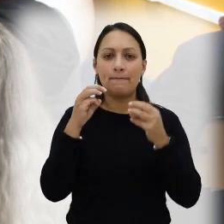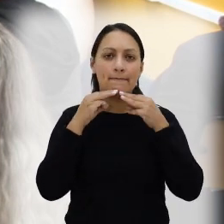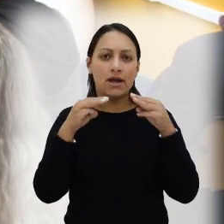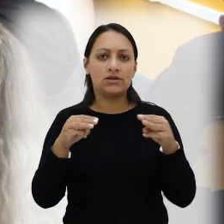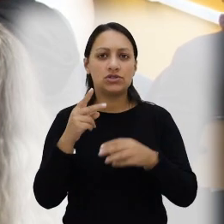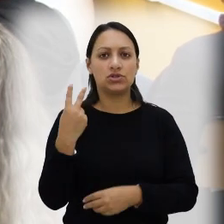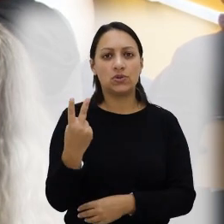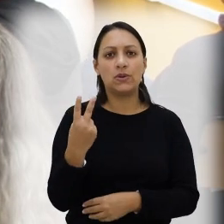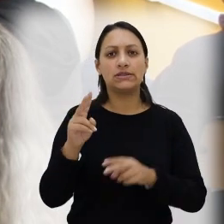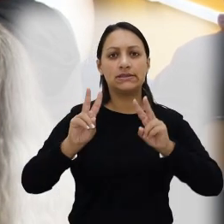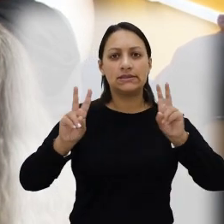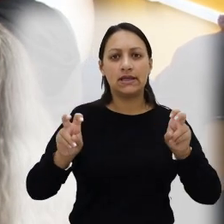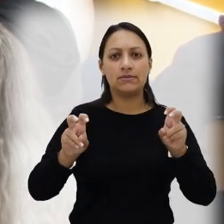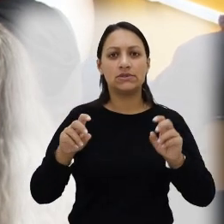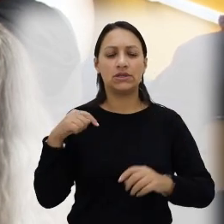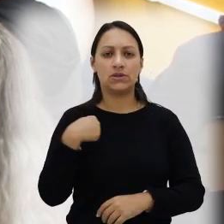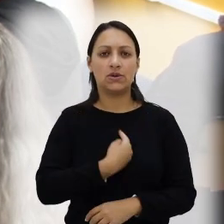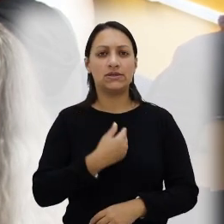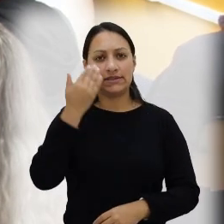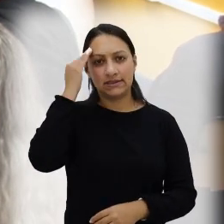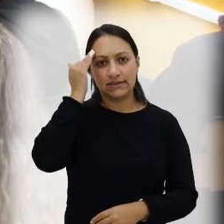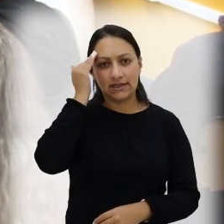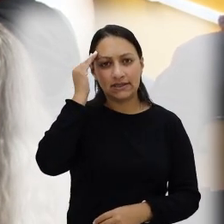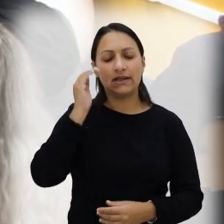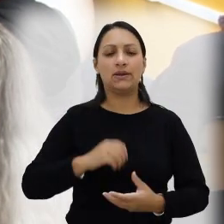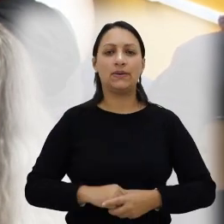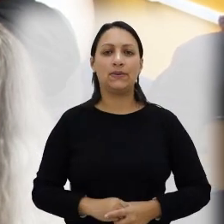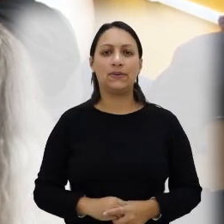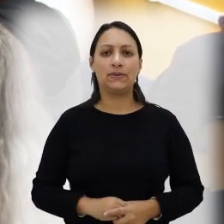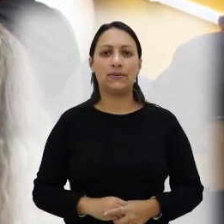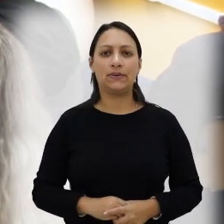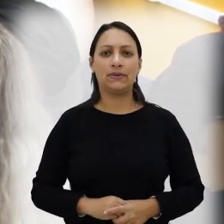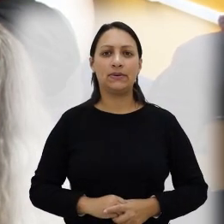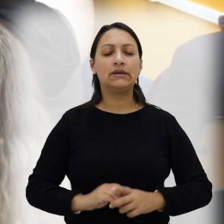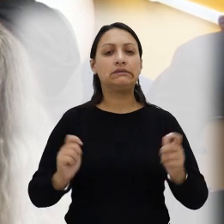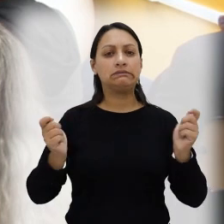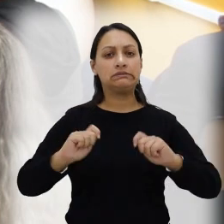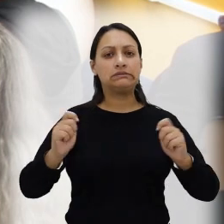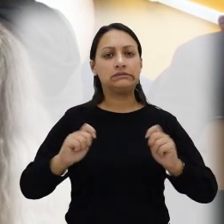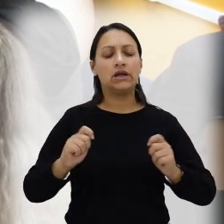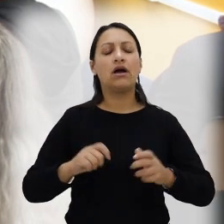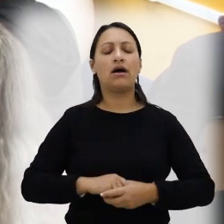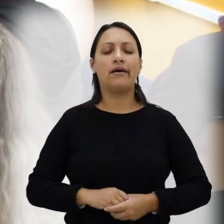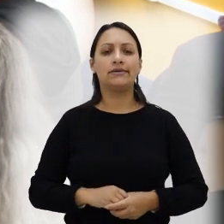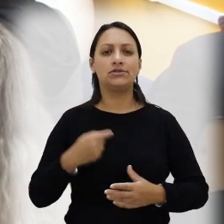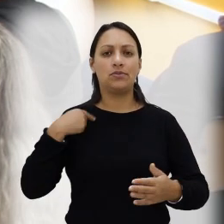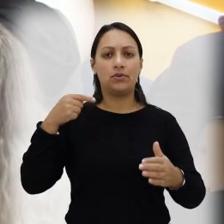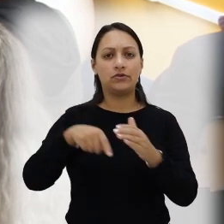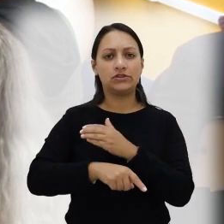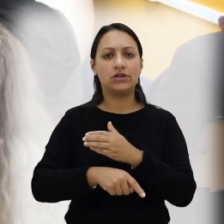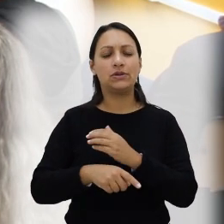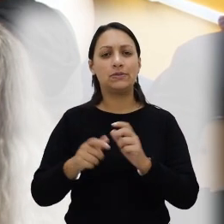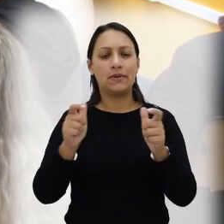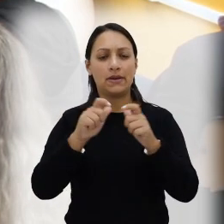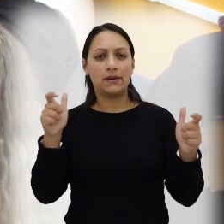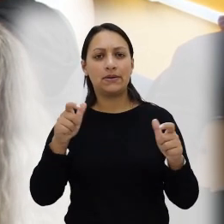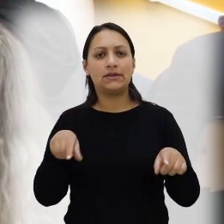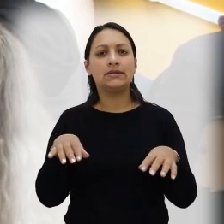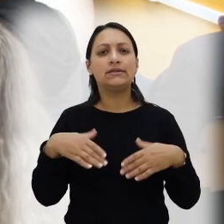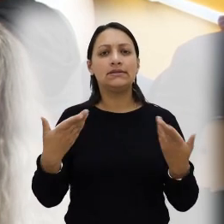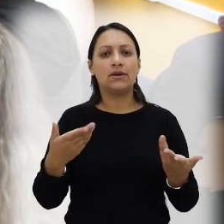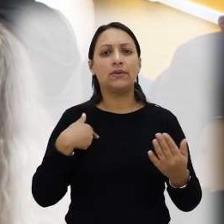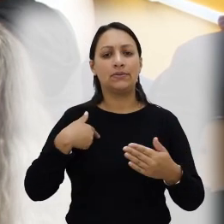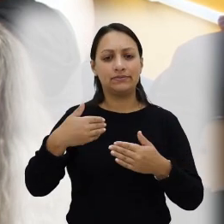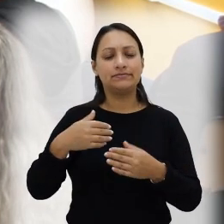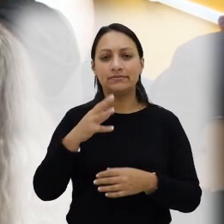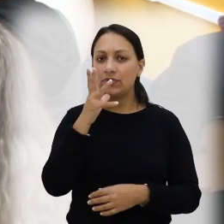2 temas que a gente entendeu que poderiam ter uma profundidade um pouquinho maior, e aí, então,